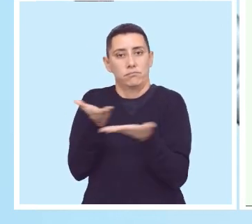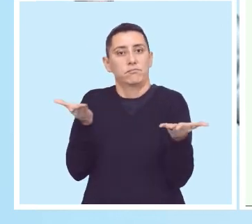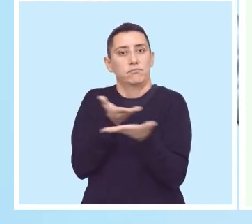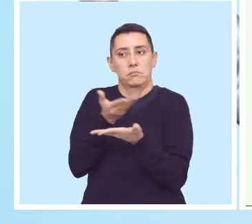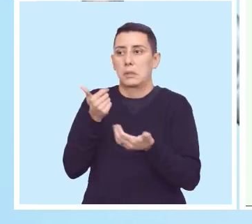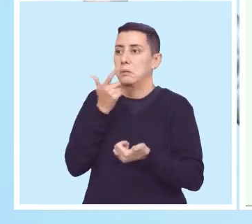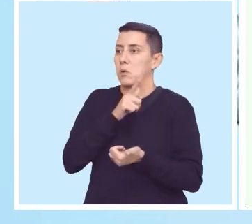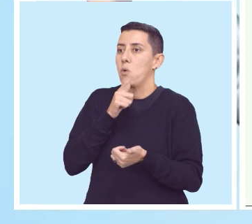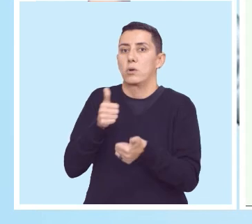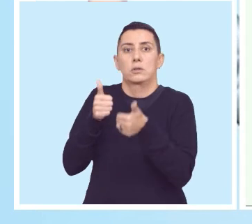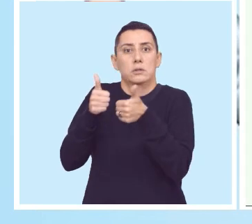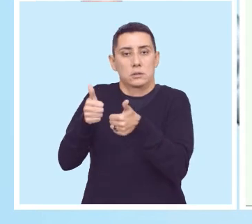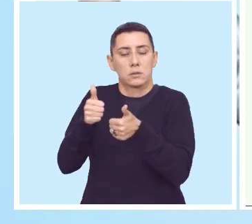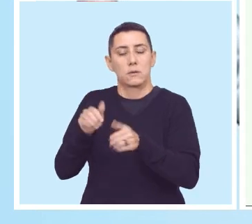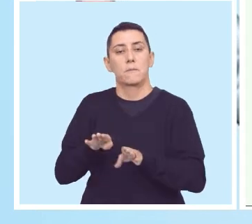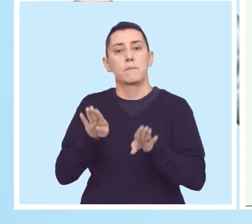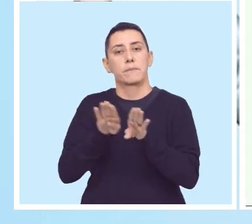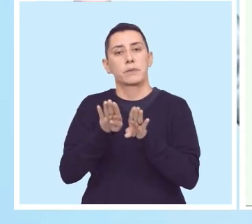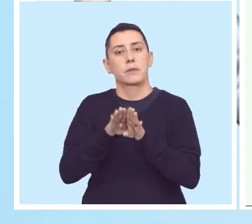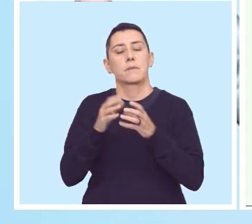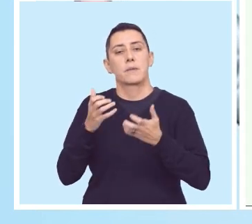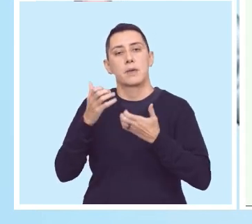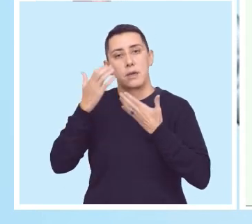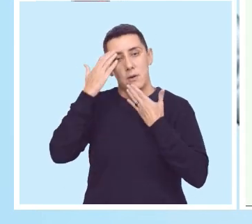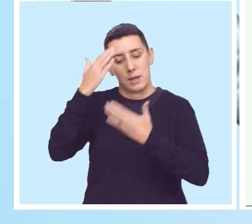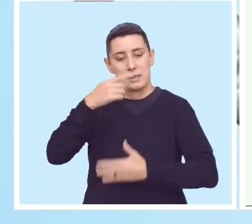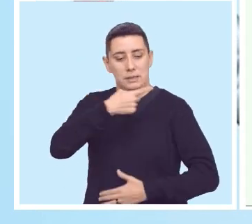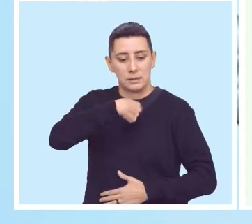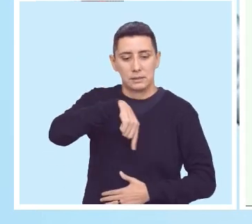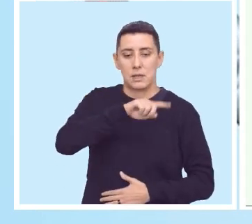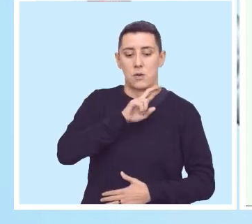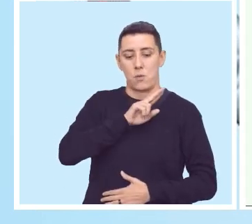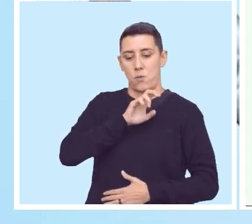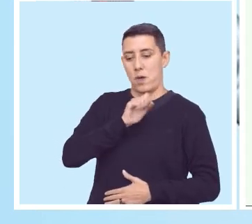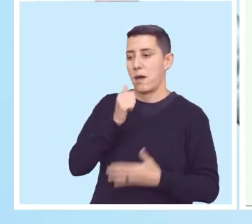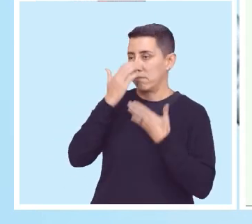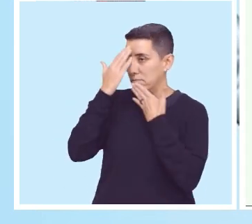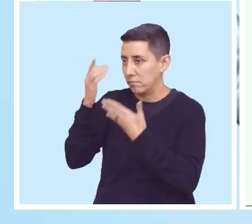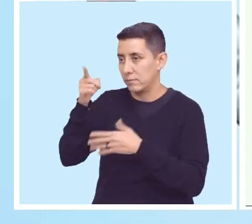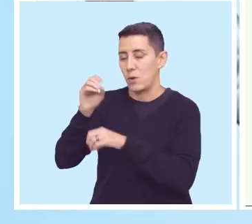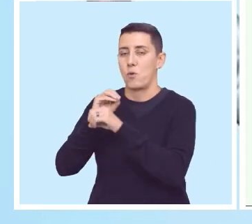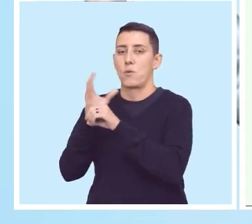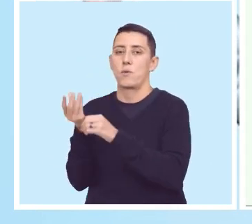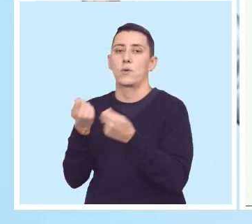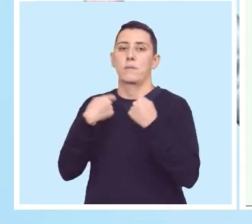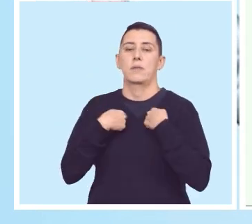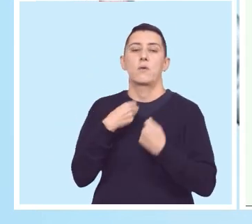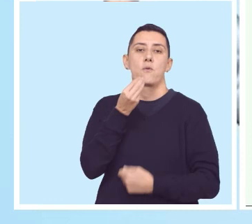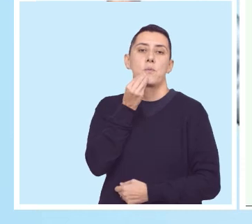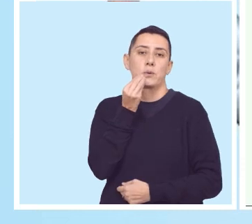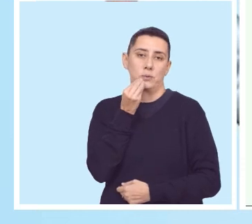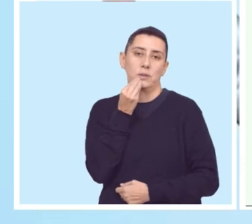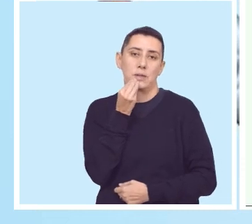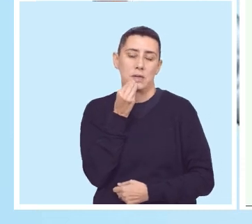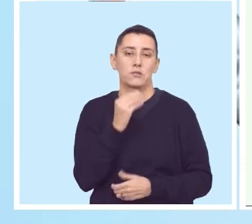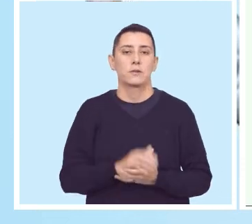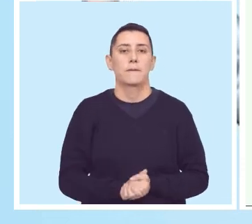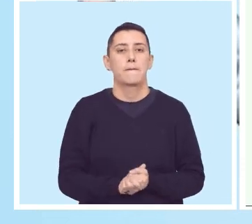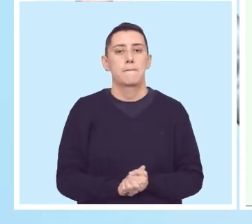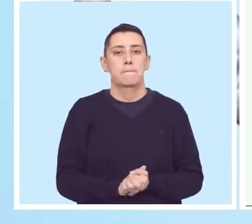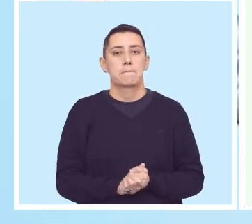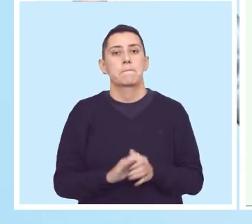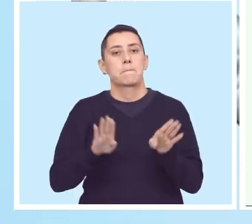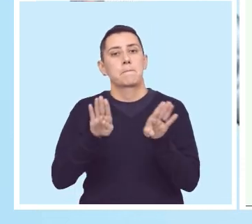profícua. Quero agradecer aqui, em nome da UEA, a essa oportunidade. Agradecer também aqui